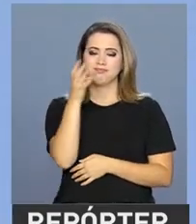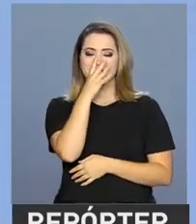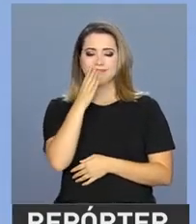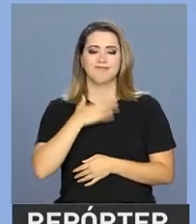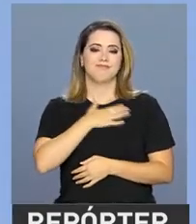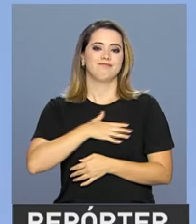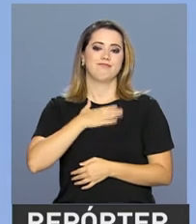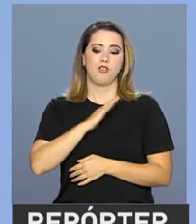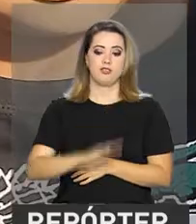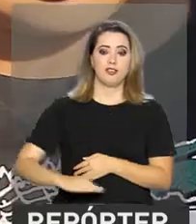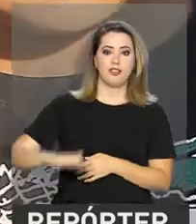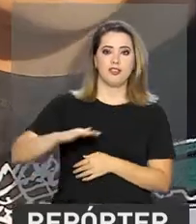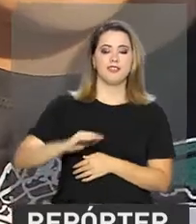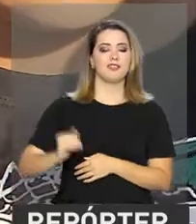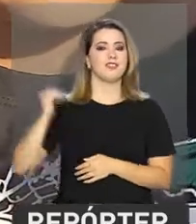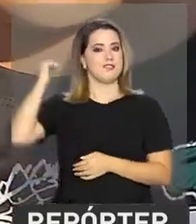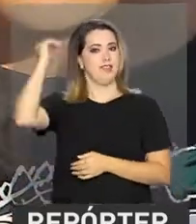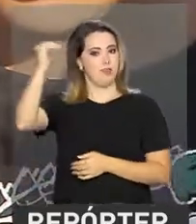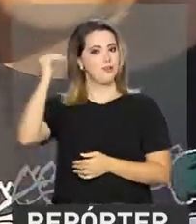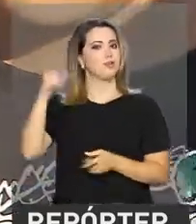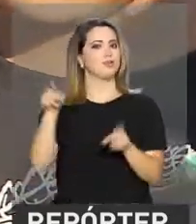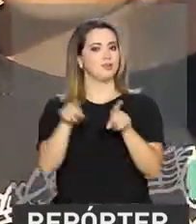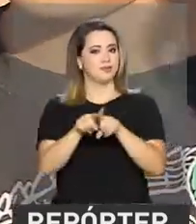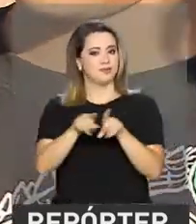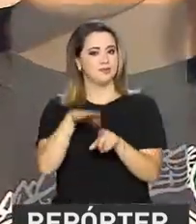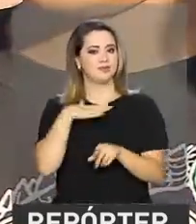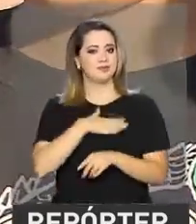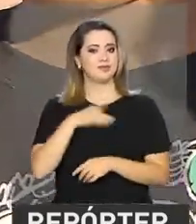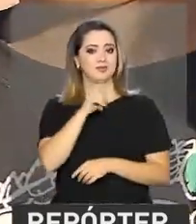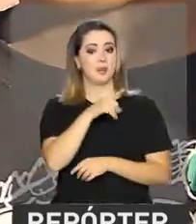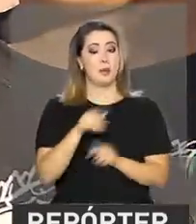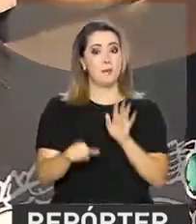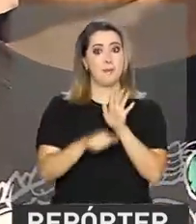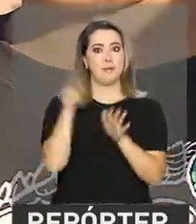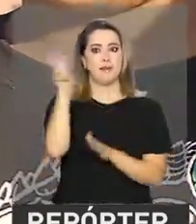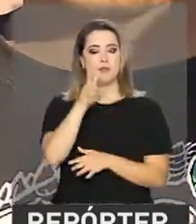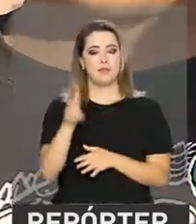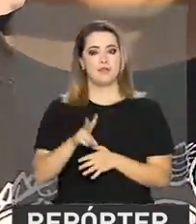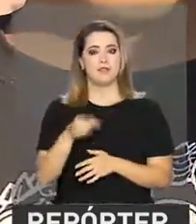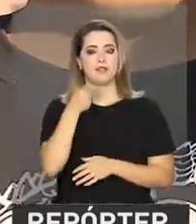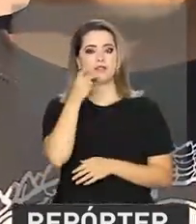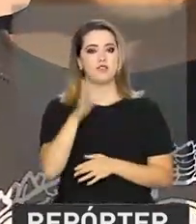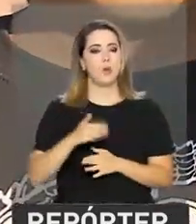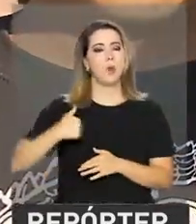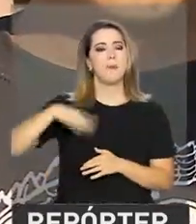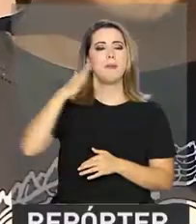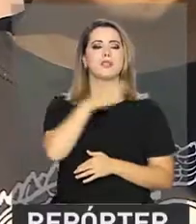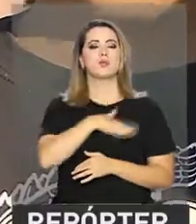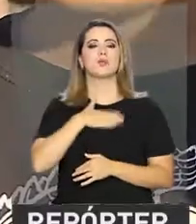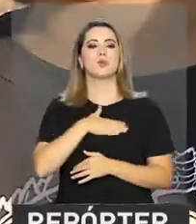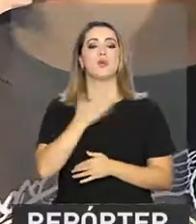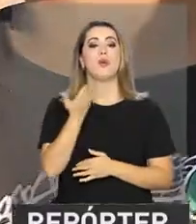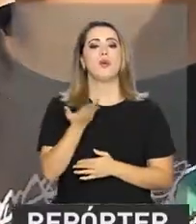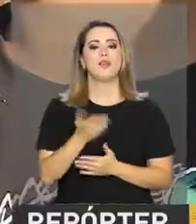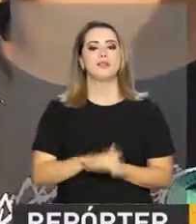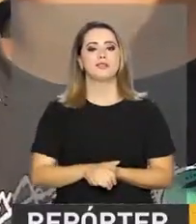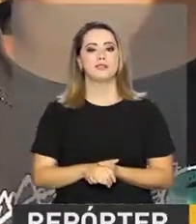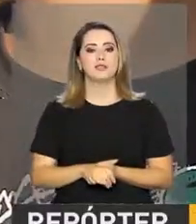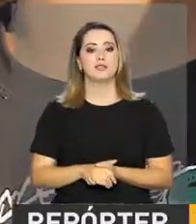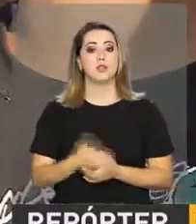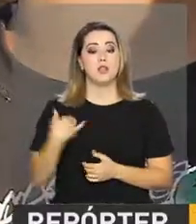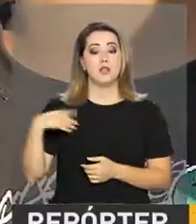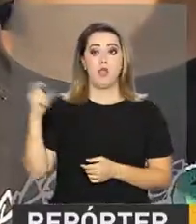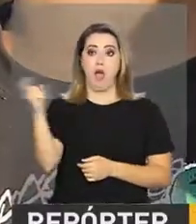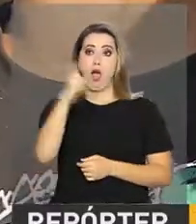adultos e crianças. Saulo assistiu à apresentação pela primeira vez e elegeu sua manobra favorita. Quando ele voa